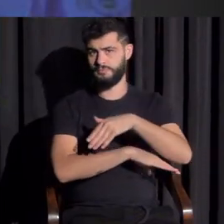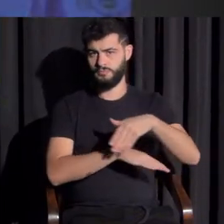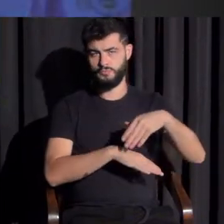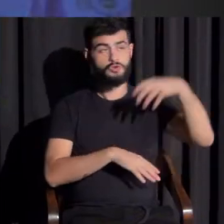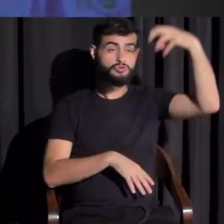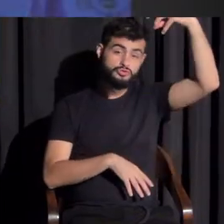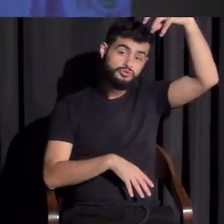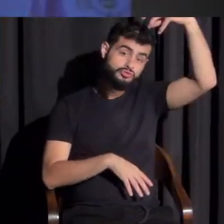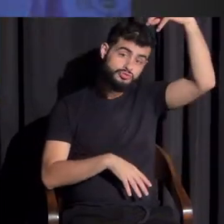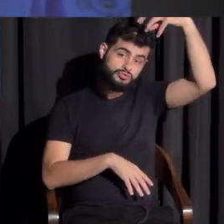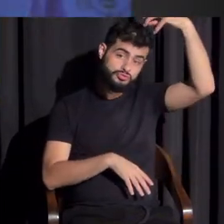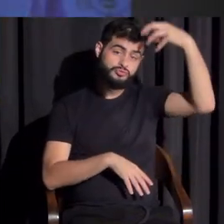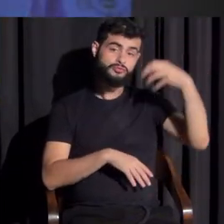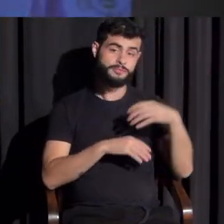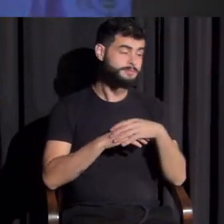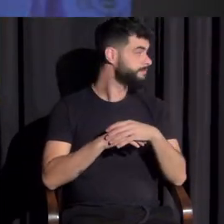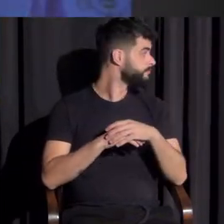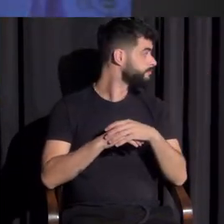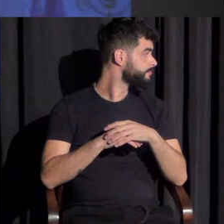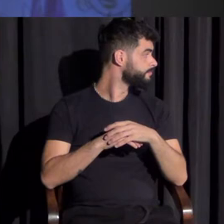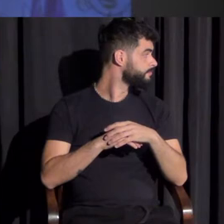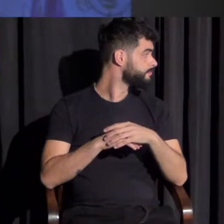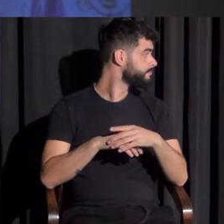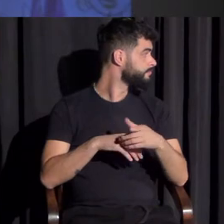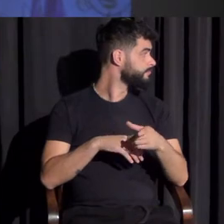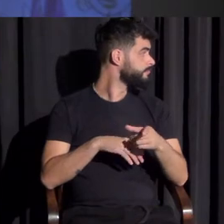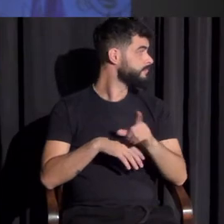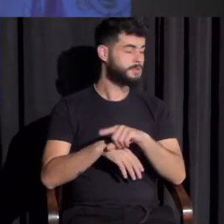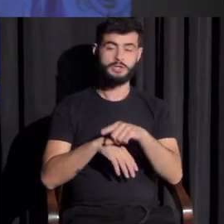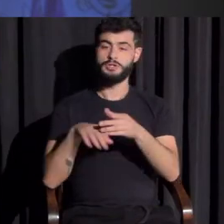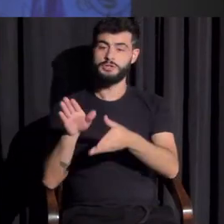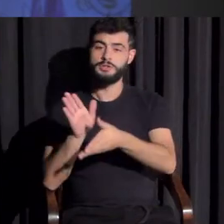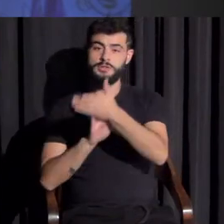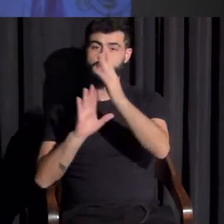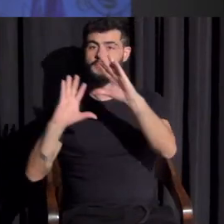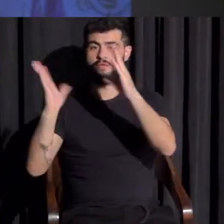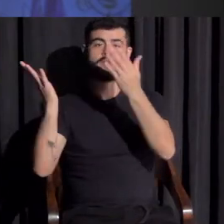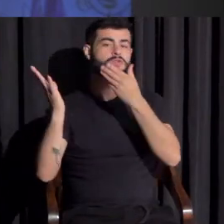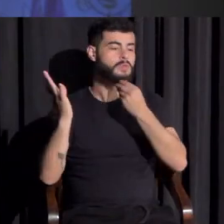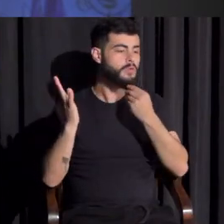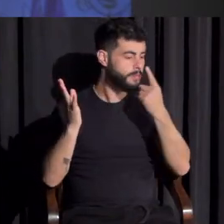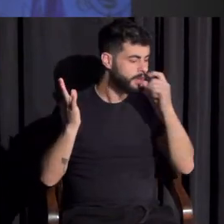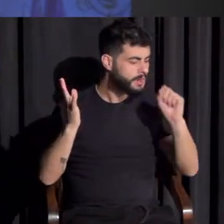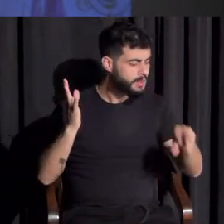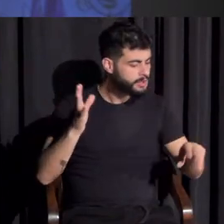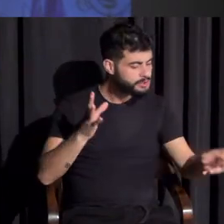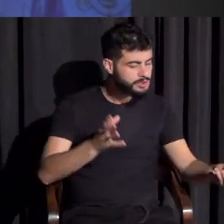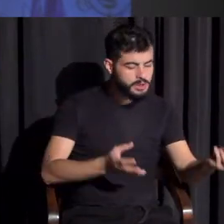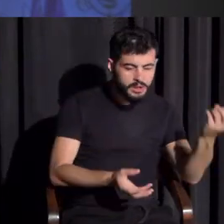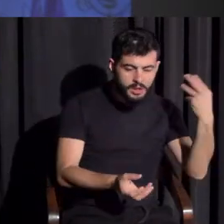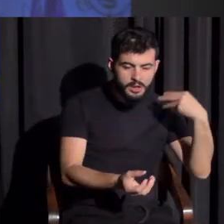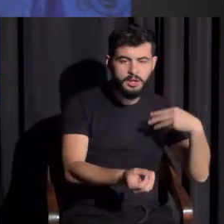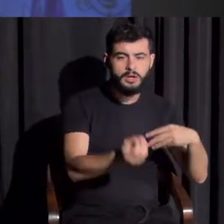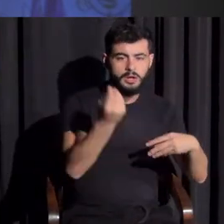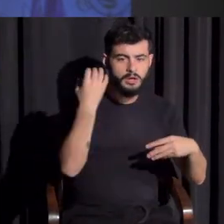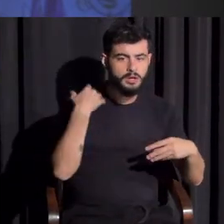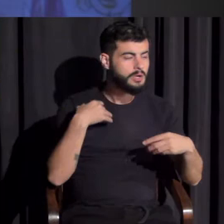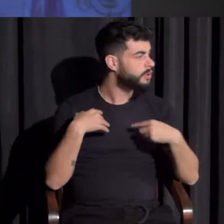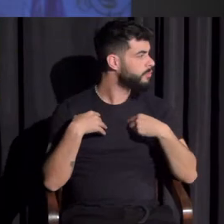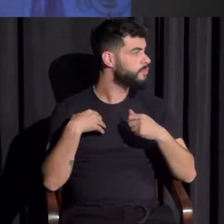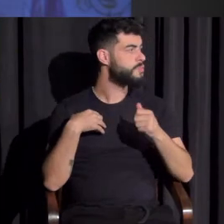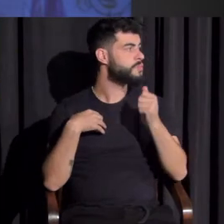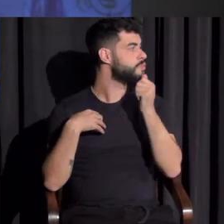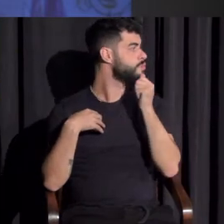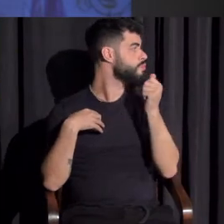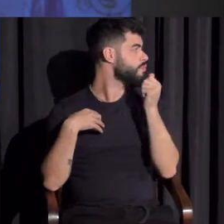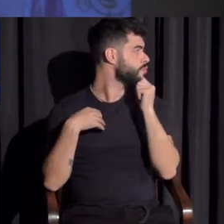Mais uma. O homem está pegando lixo enquanto a gente vai para a festa. Eu não estava com as crianças.